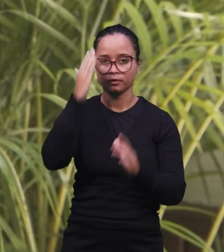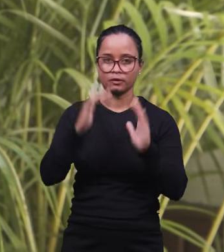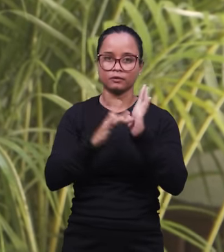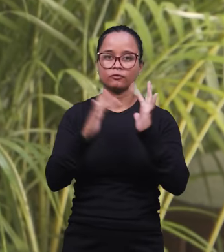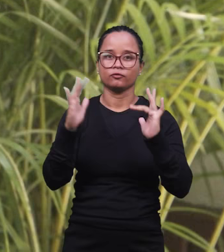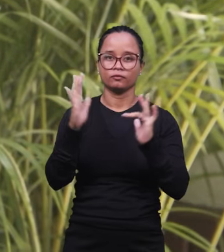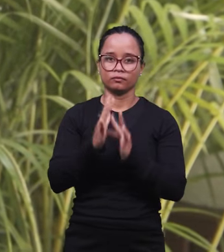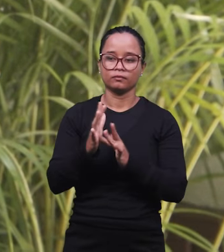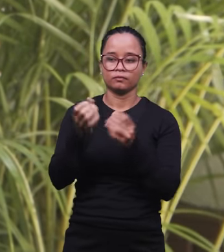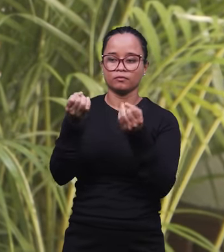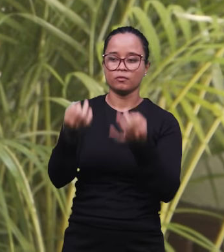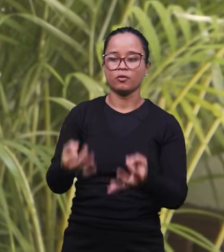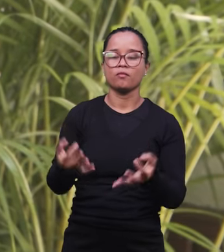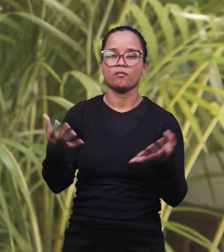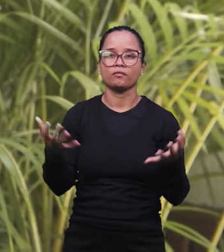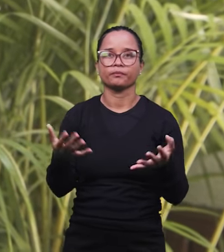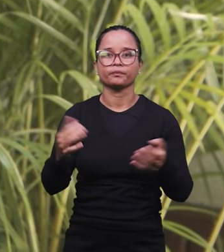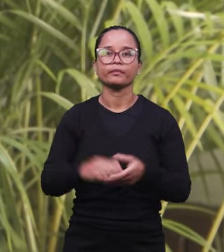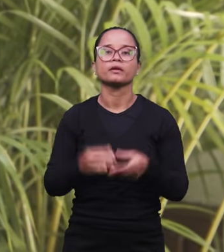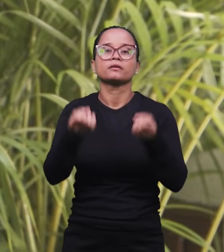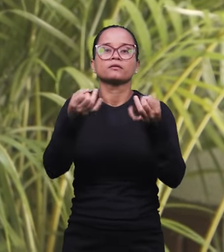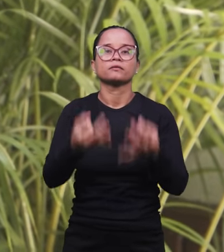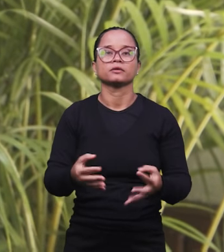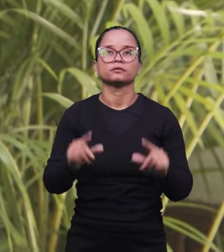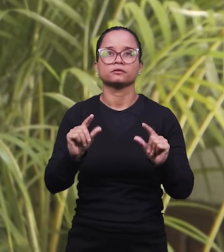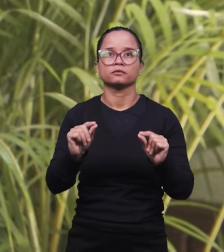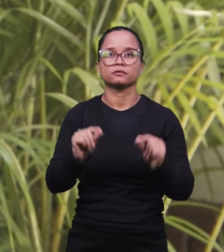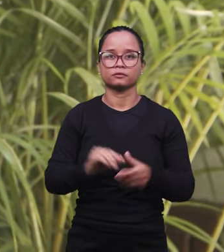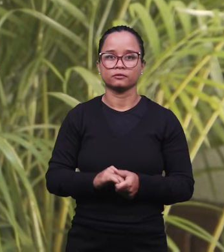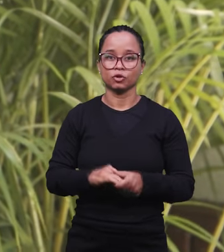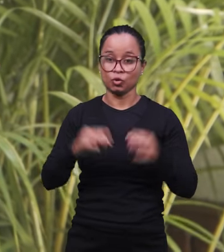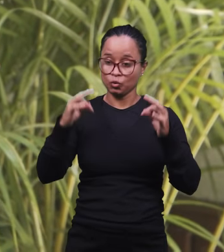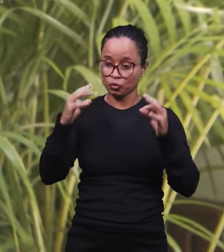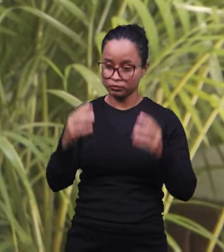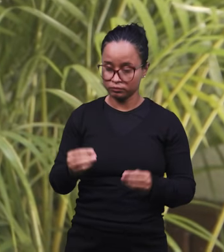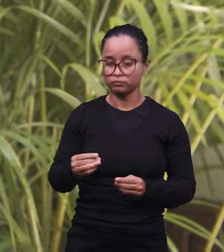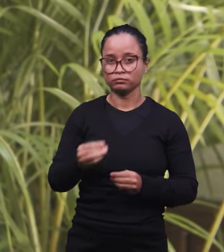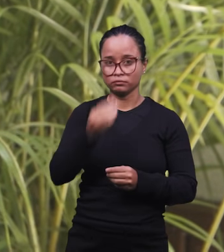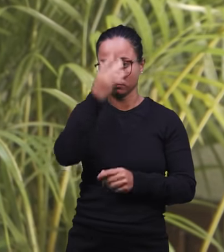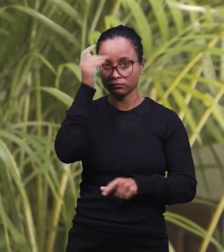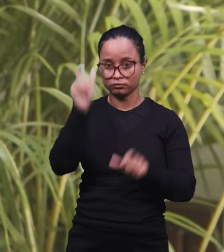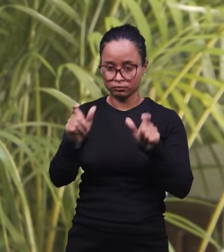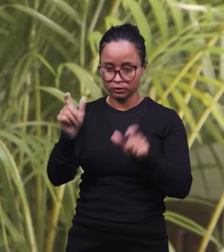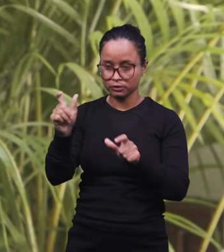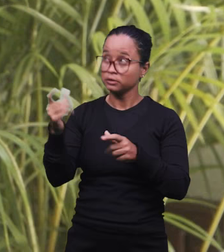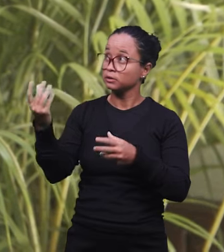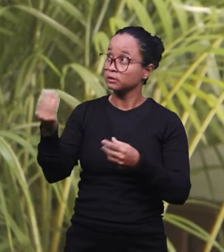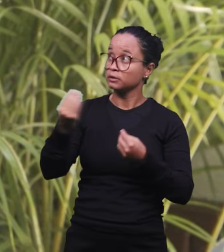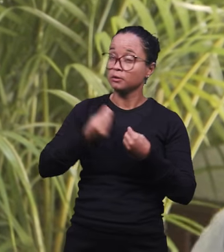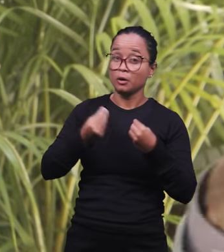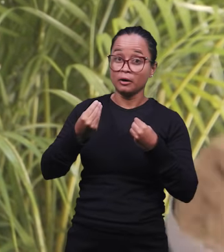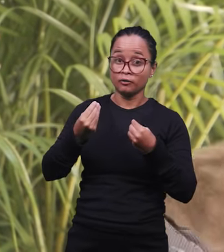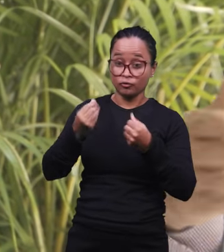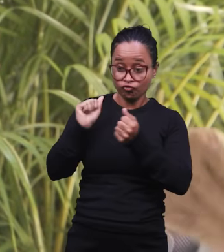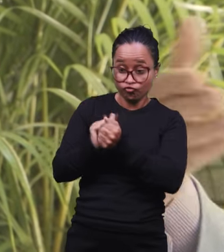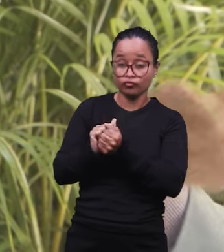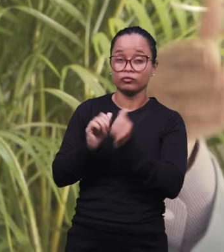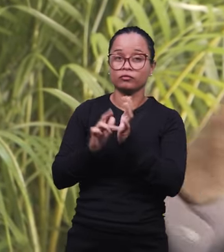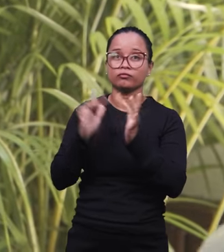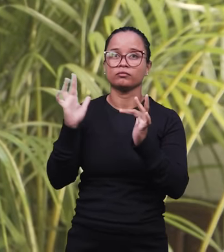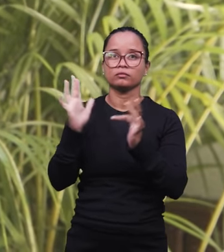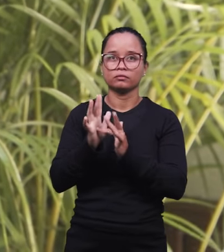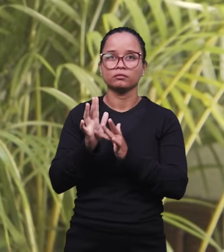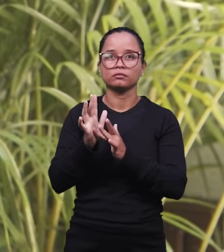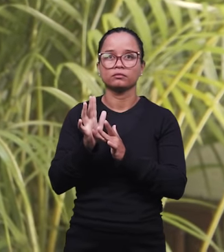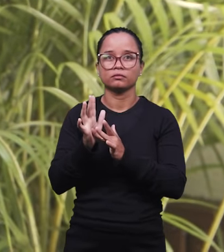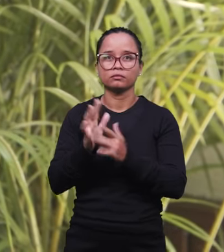Senhor Jesus disse aqui. Então ele está dizendo aqui, todo aquele que vem a Ele, Ele vai guardar, mas há um